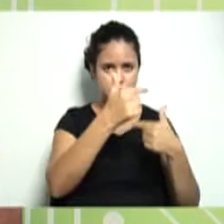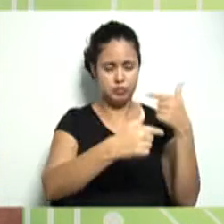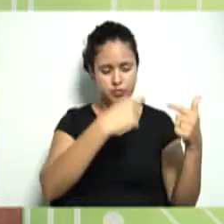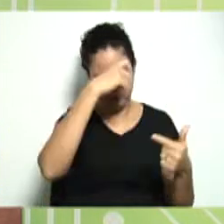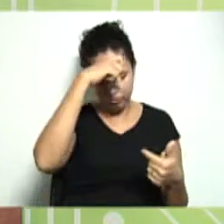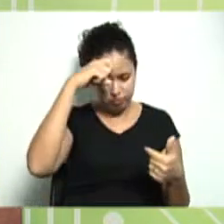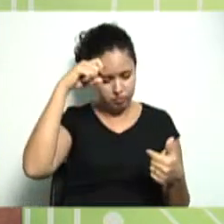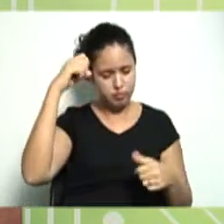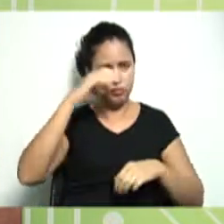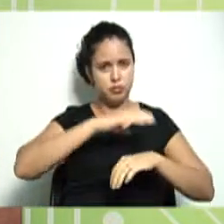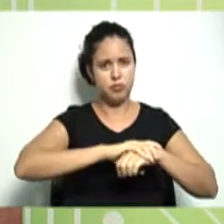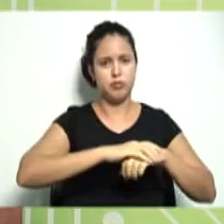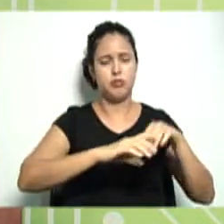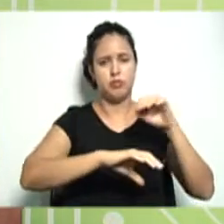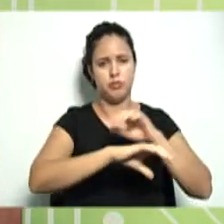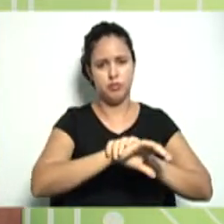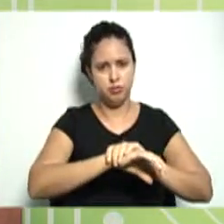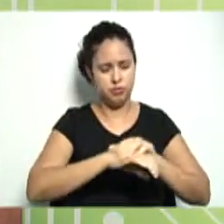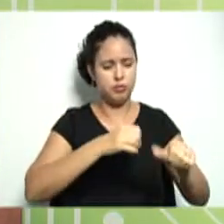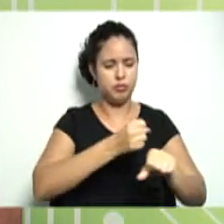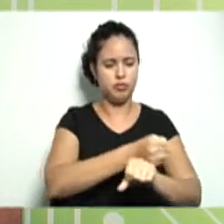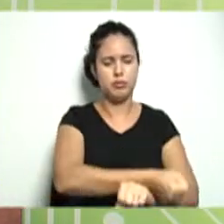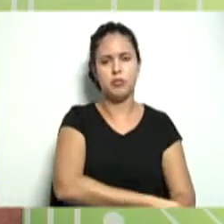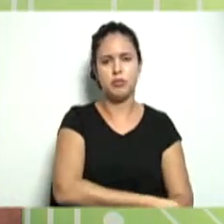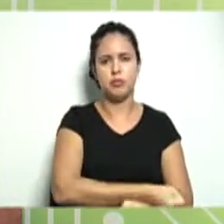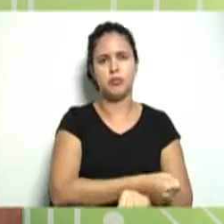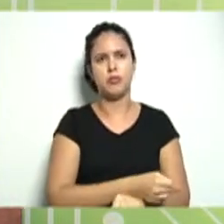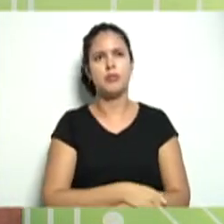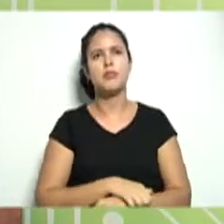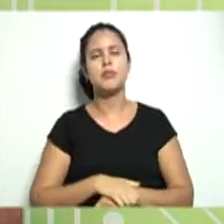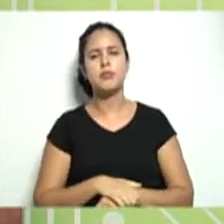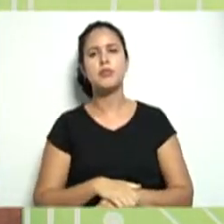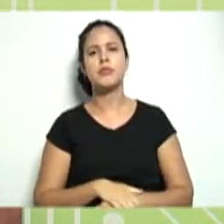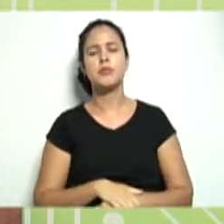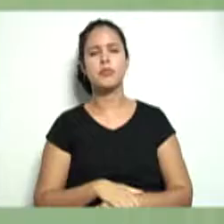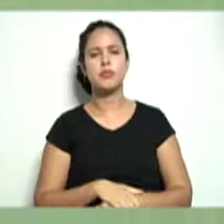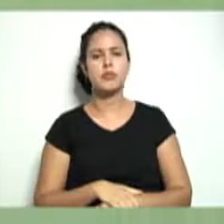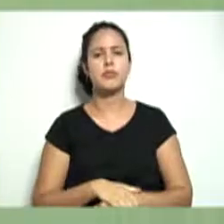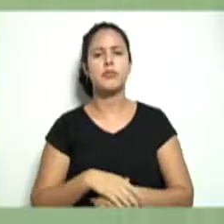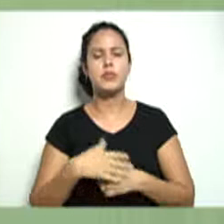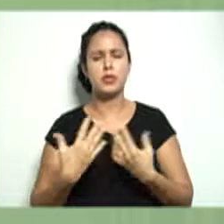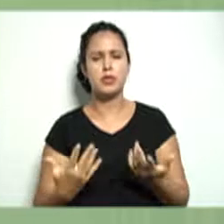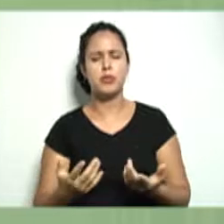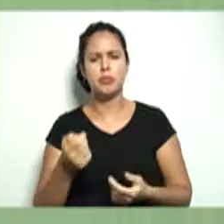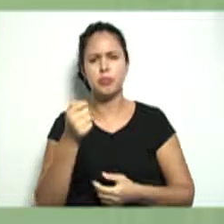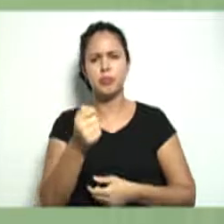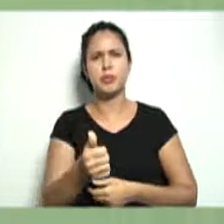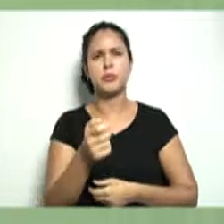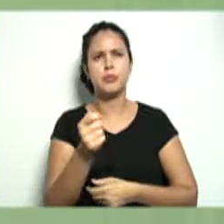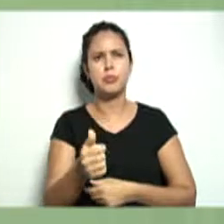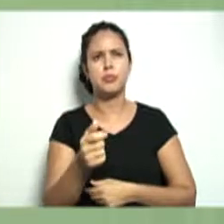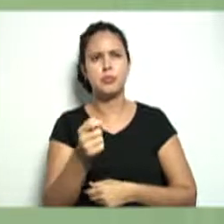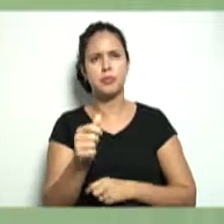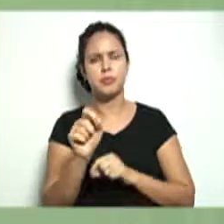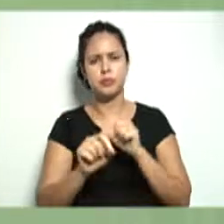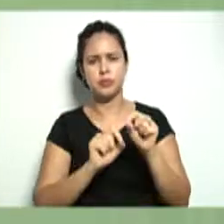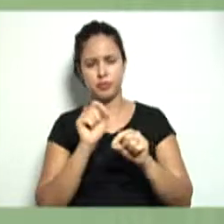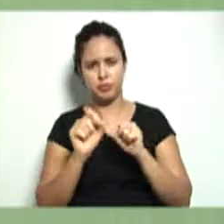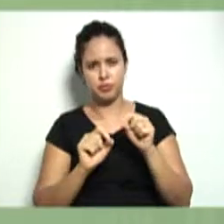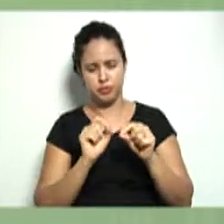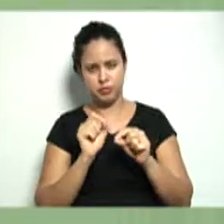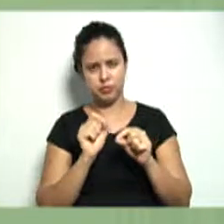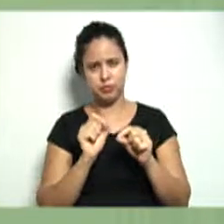um trabalho de escravo, né? Aqui, então, poucos, né, conforme o texto está